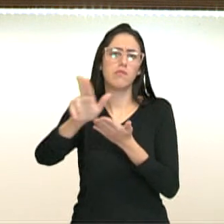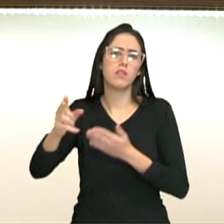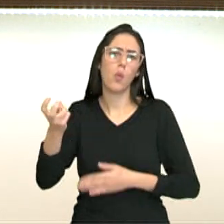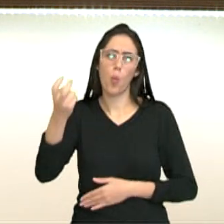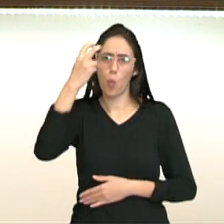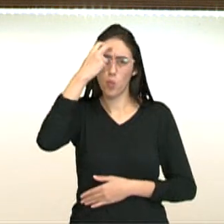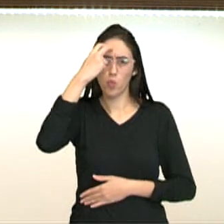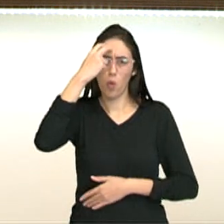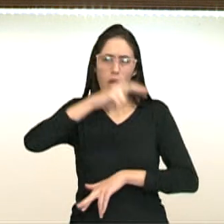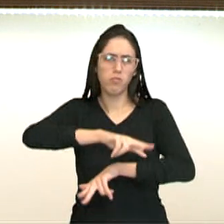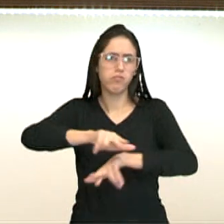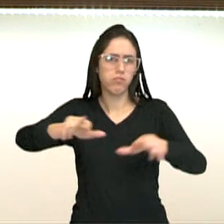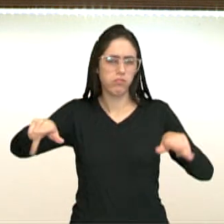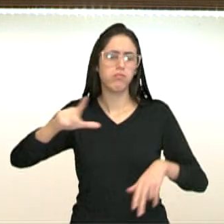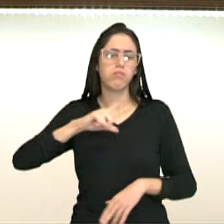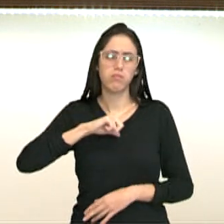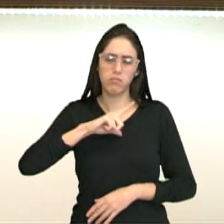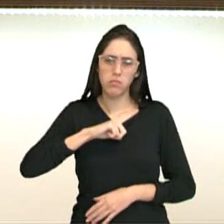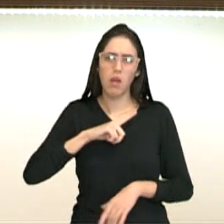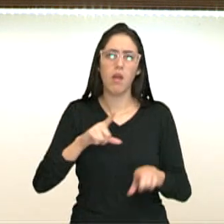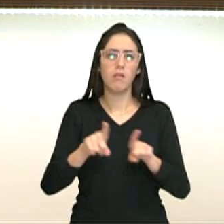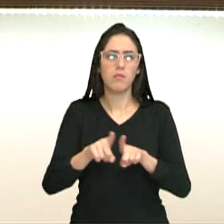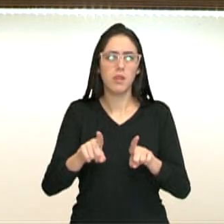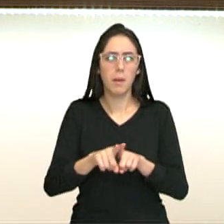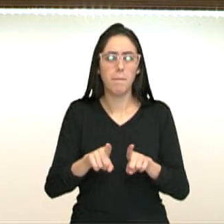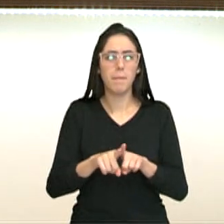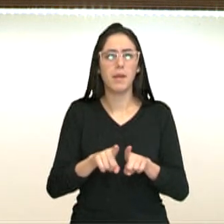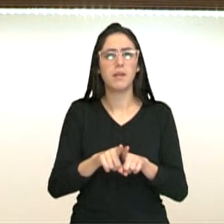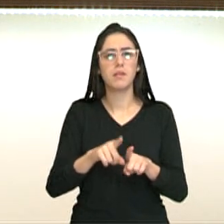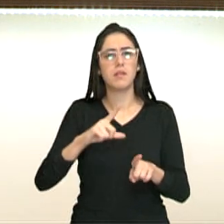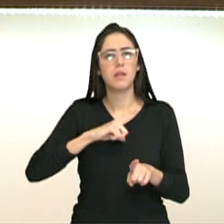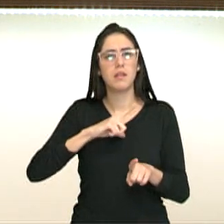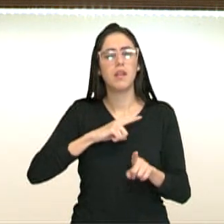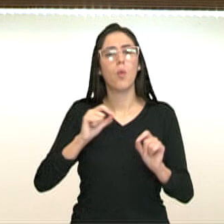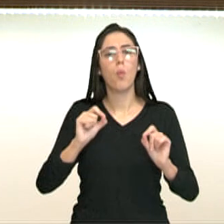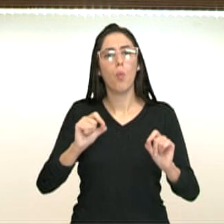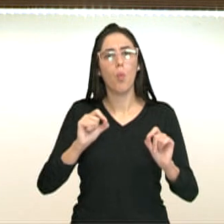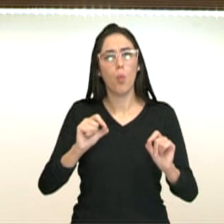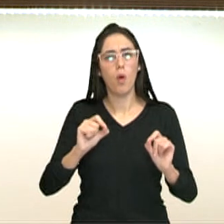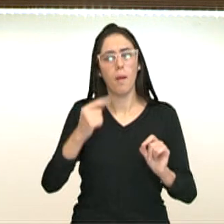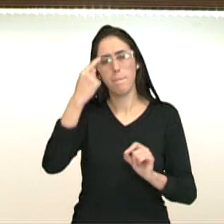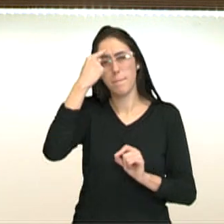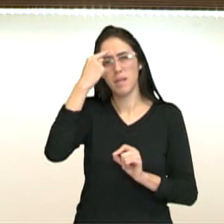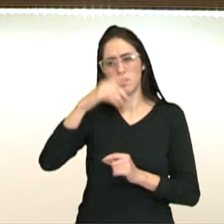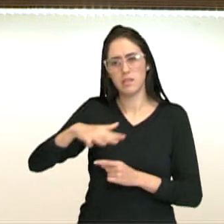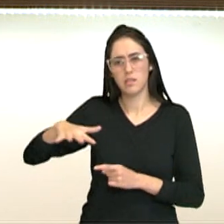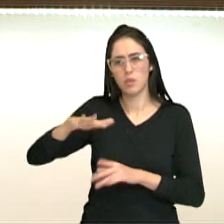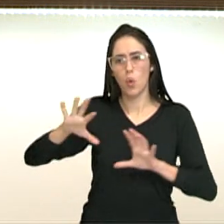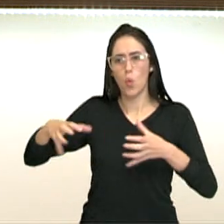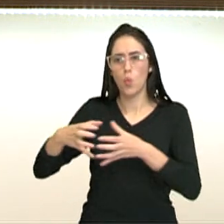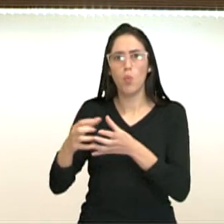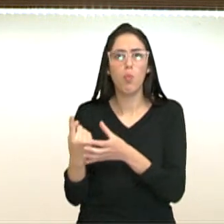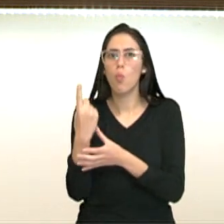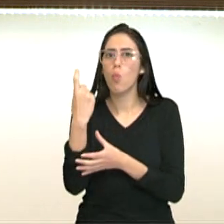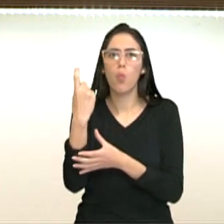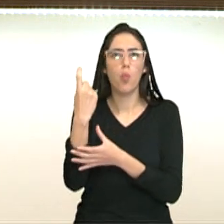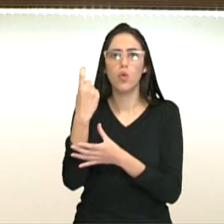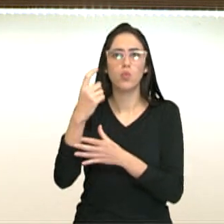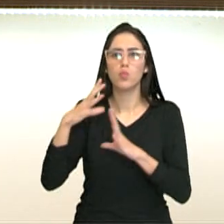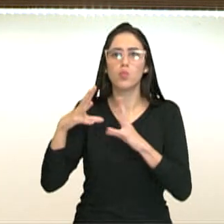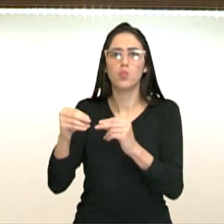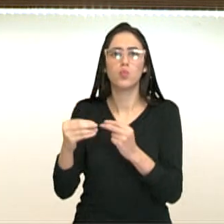e desmistificando também esses aspectos de uma categoria única, de uma dimensão